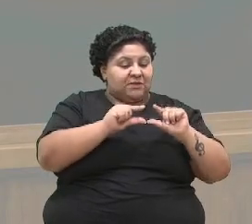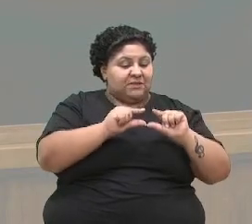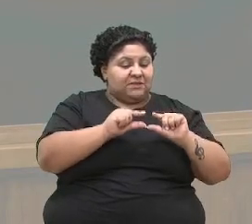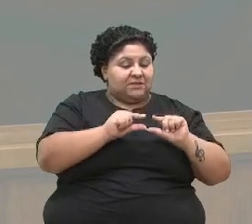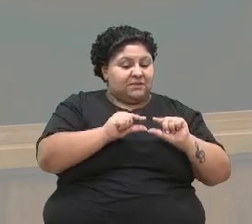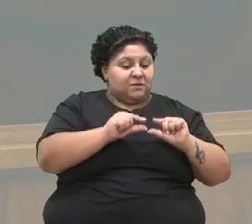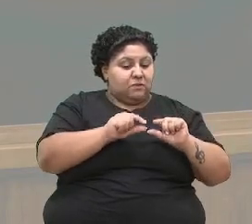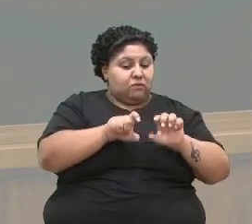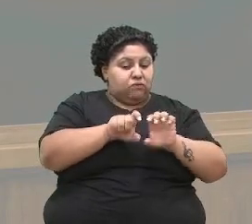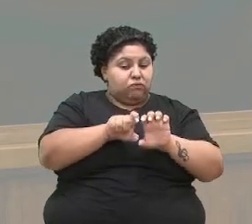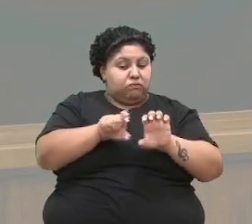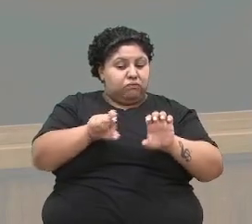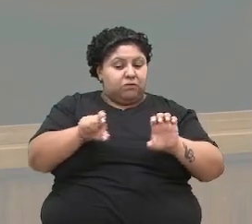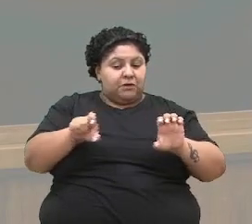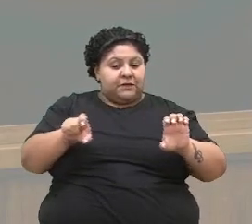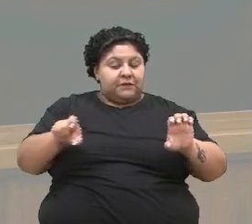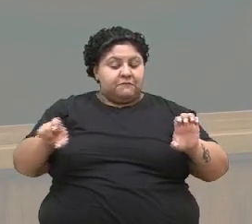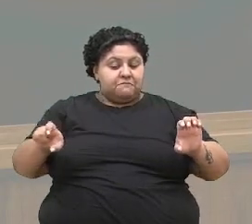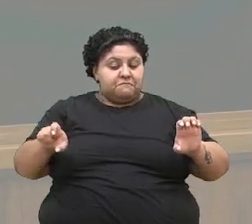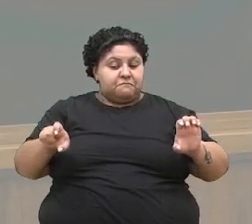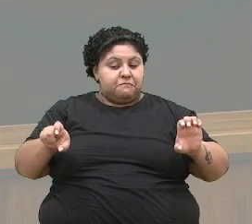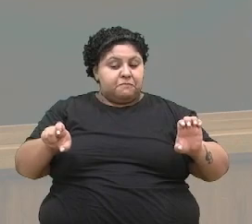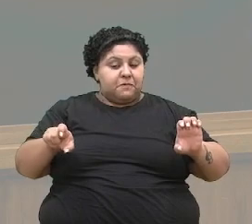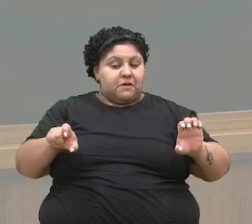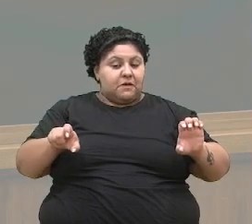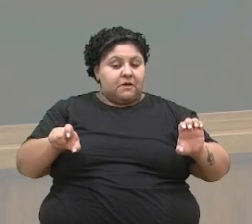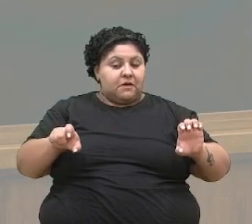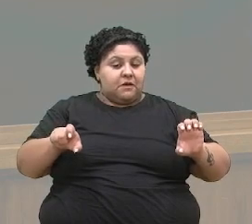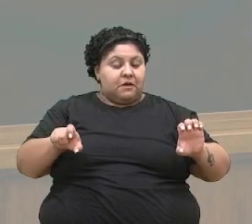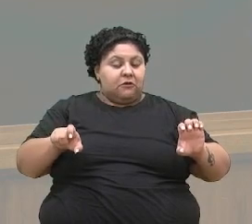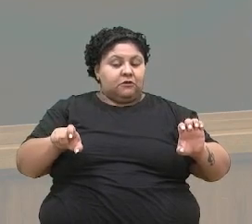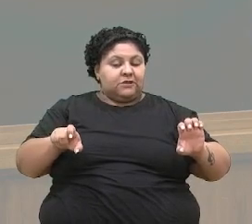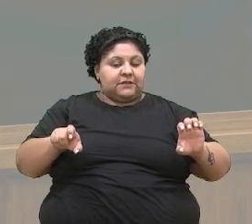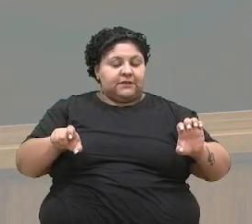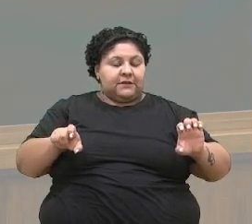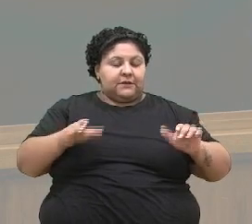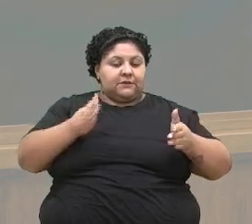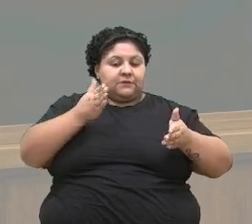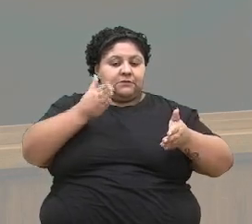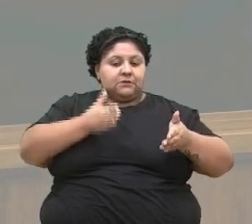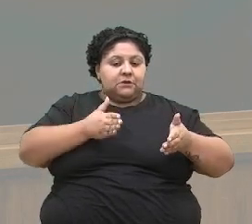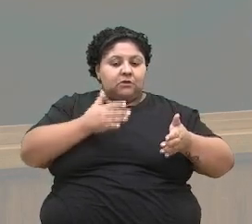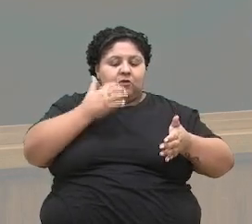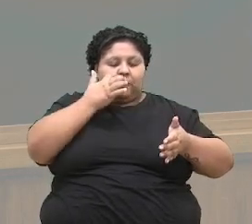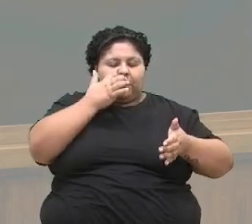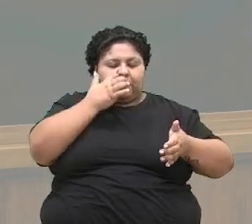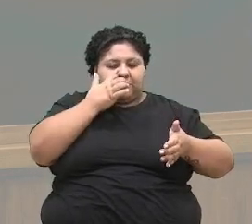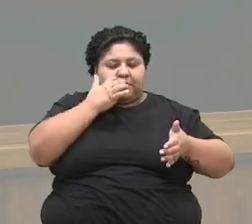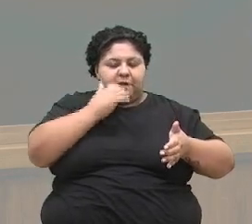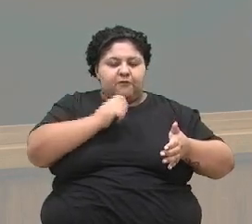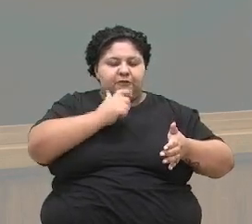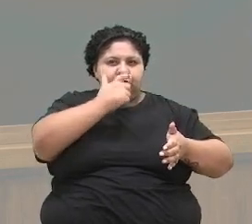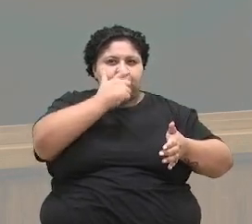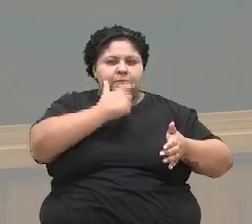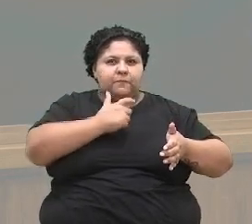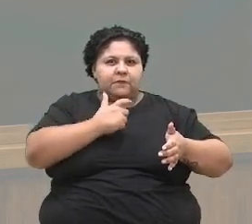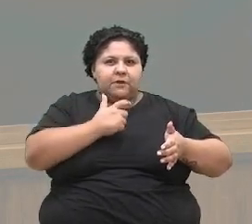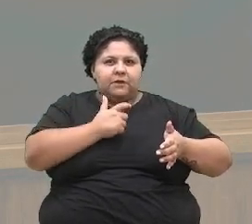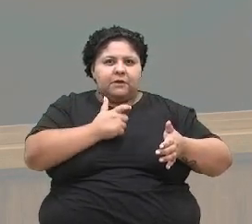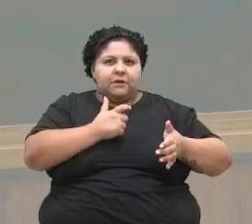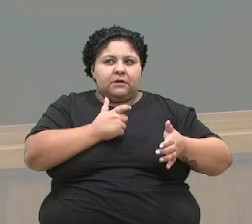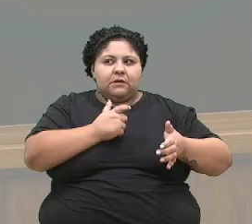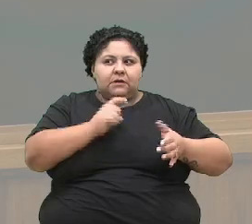vai beneficiar algumas lojas, postos de gasolina, enfim, mas que